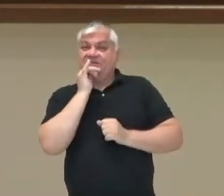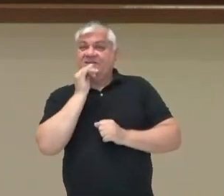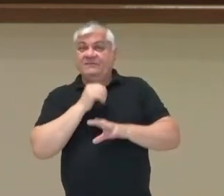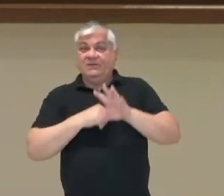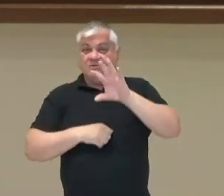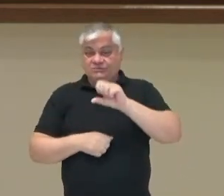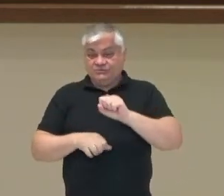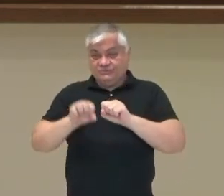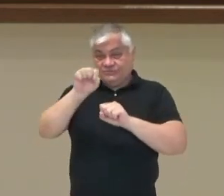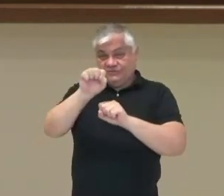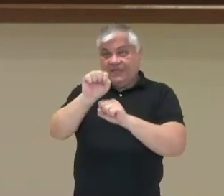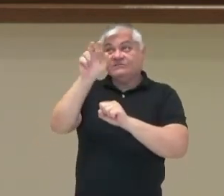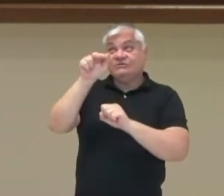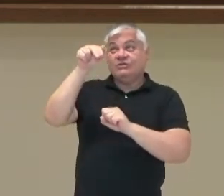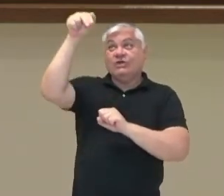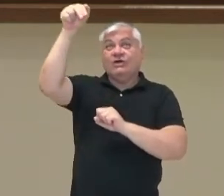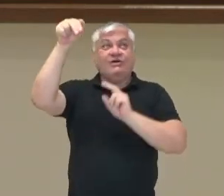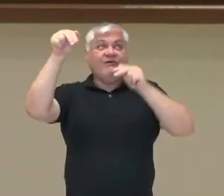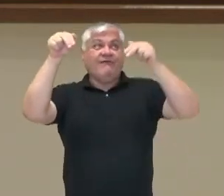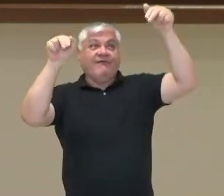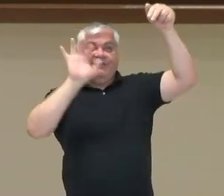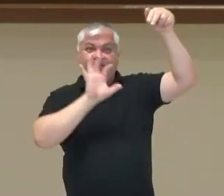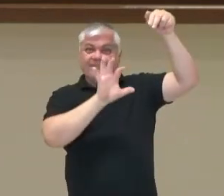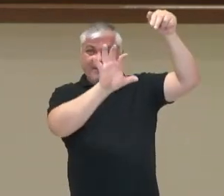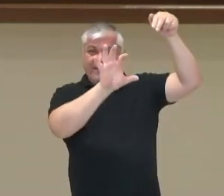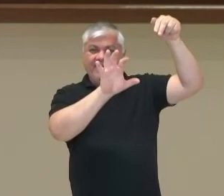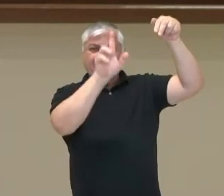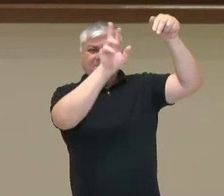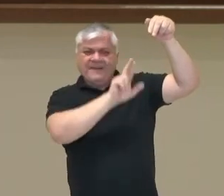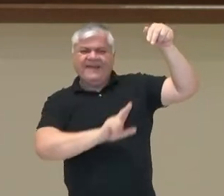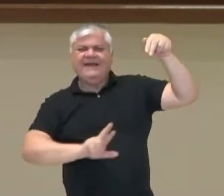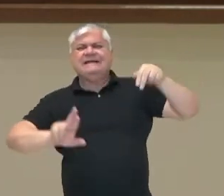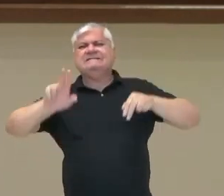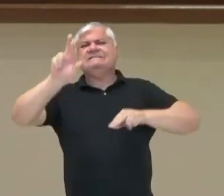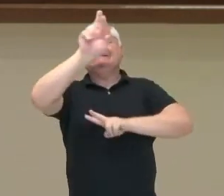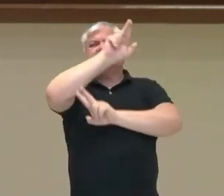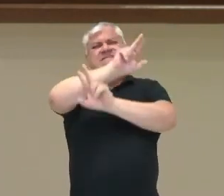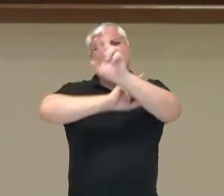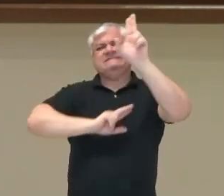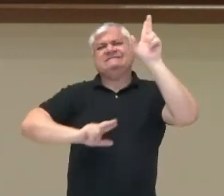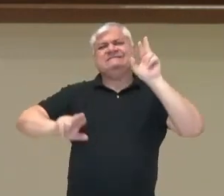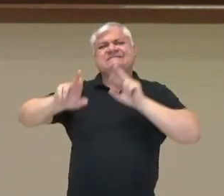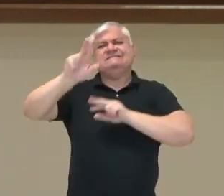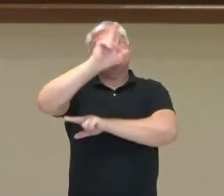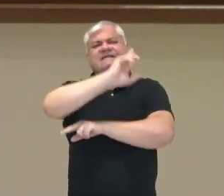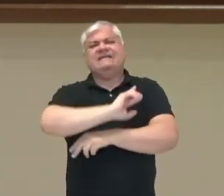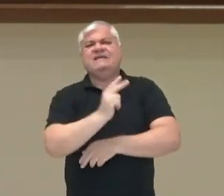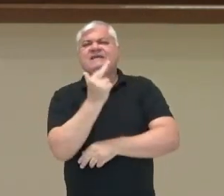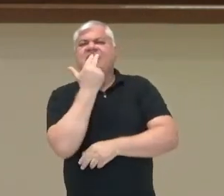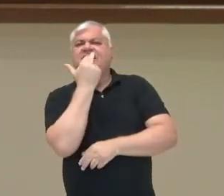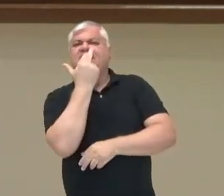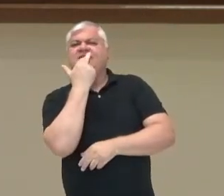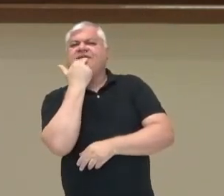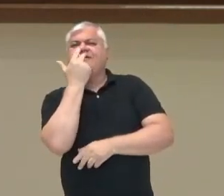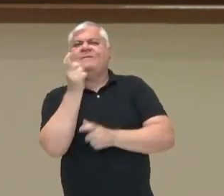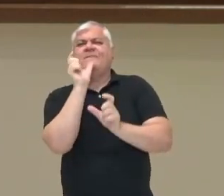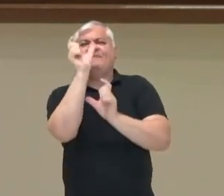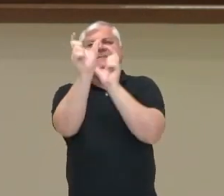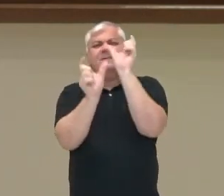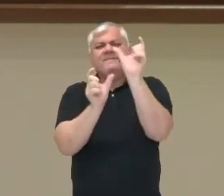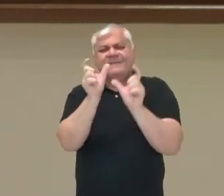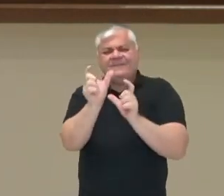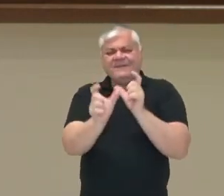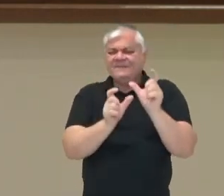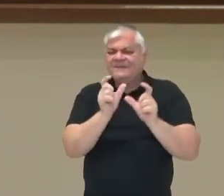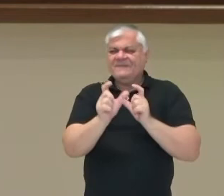sul, sudeste, norte, nordeste, centro-oeste, nós temos ali várias formas de falar, vários